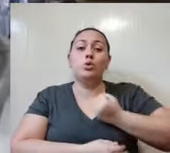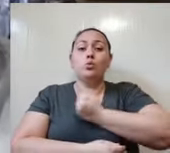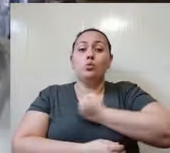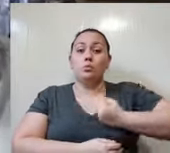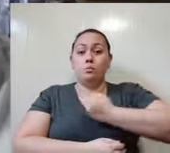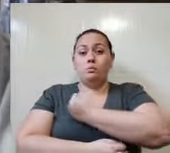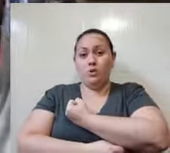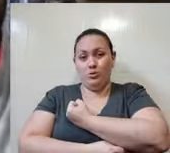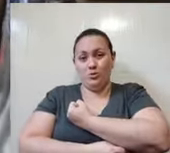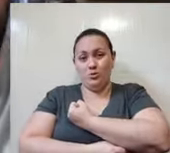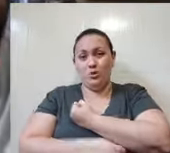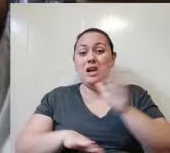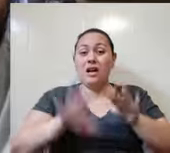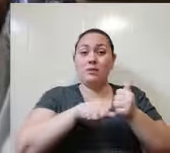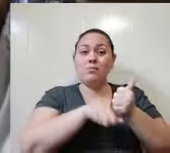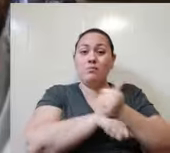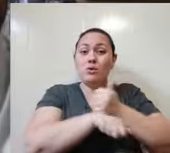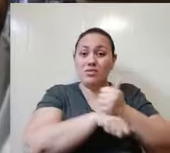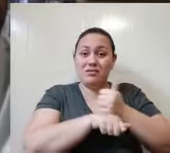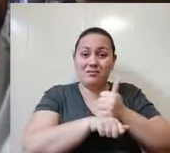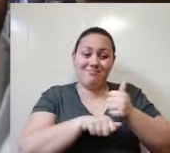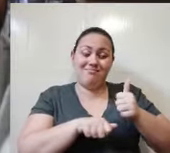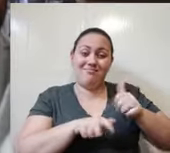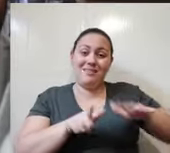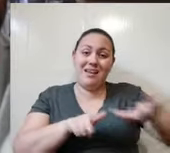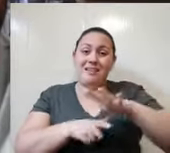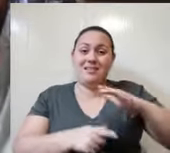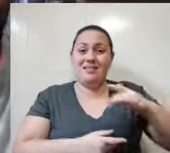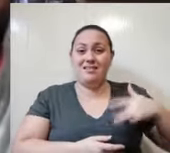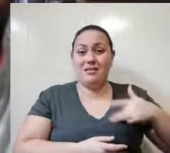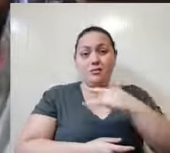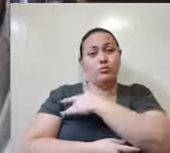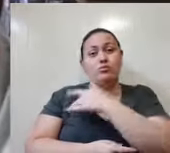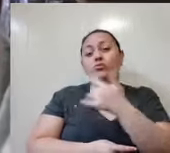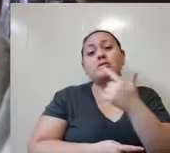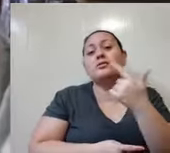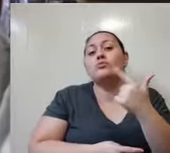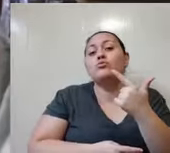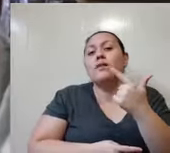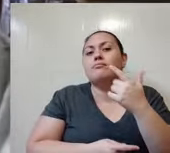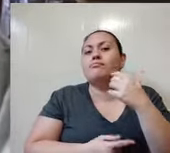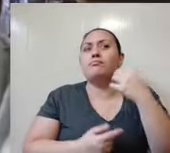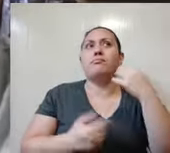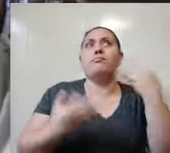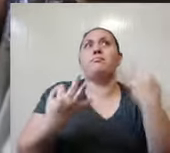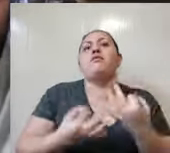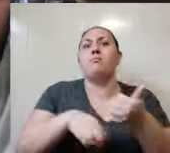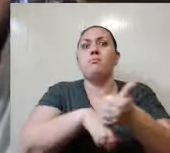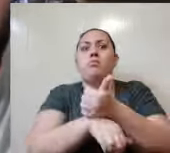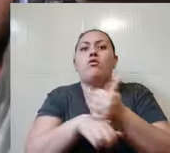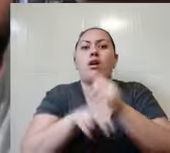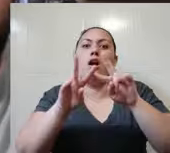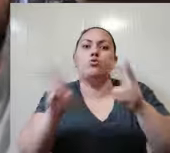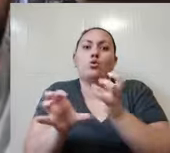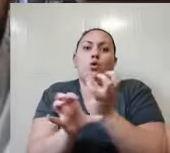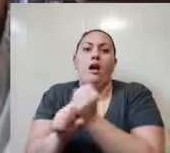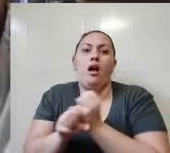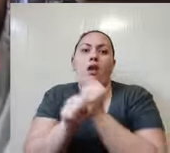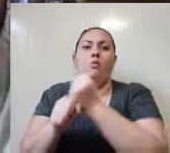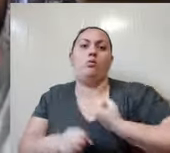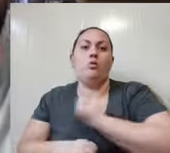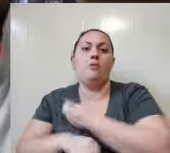de profissionais da saúde, assim, das humanas, né? Tá bem, eu não sou boa em números, mas, eu sou